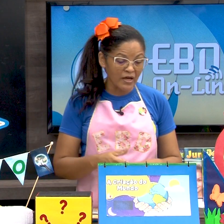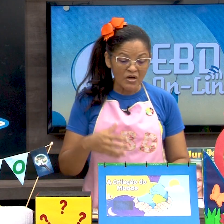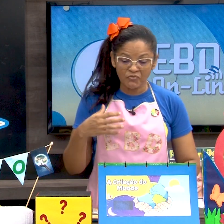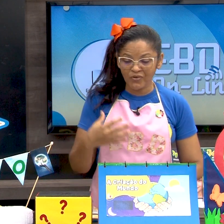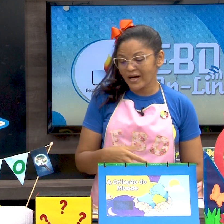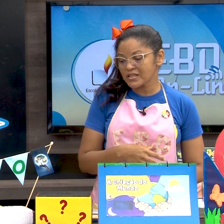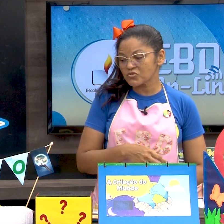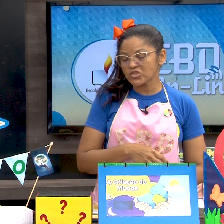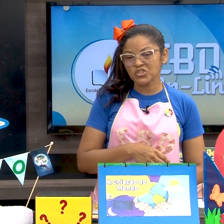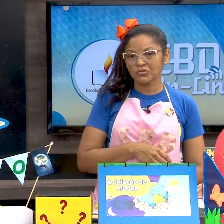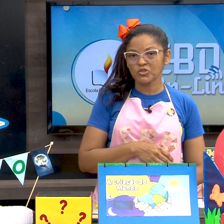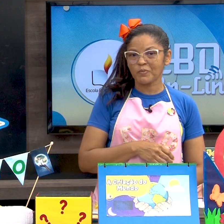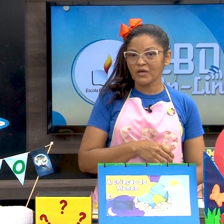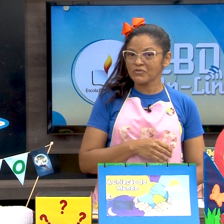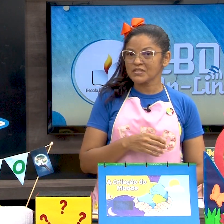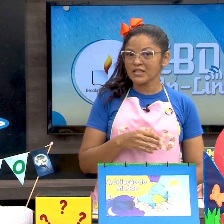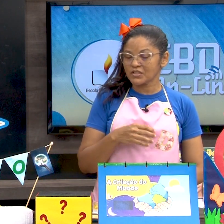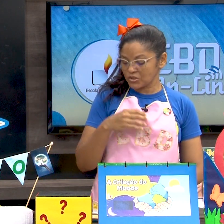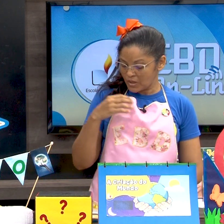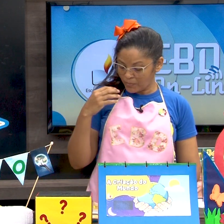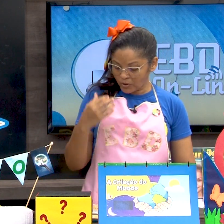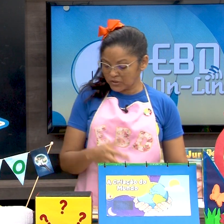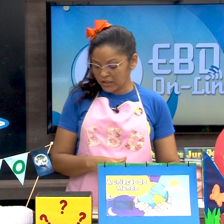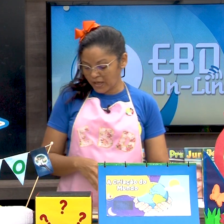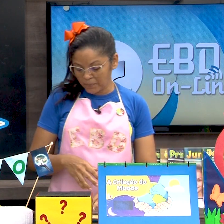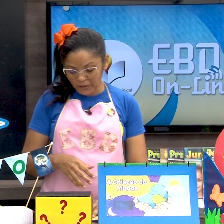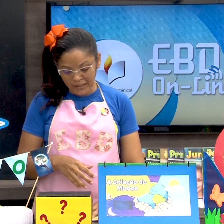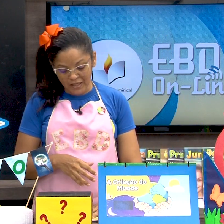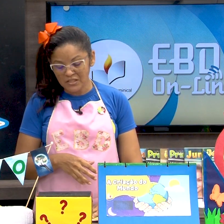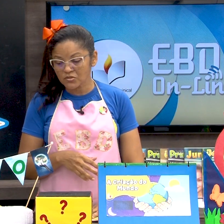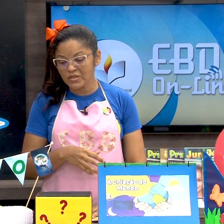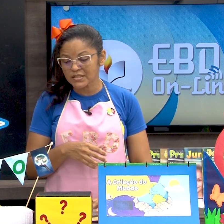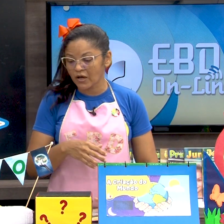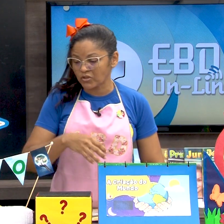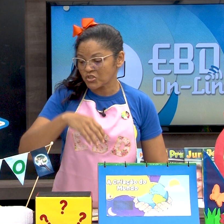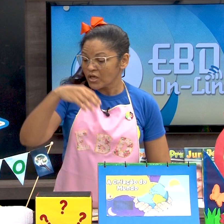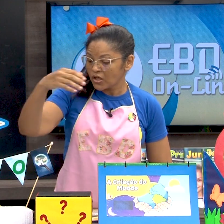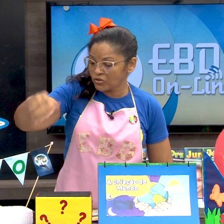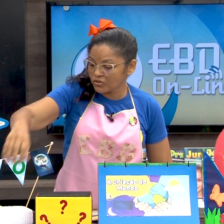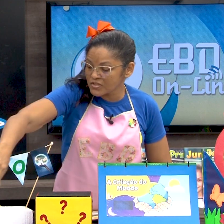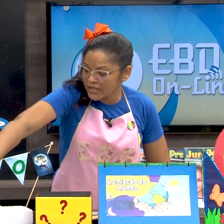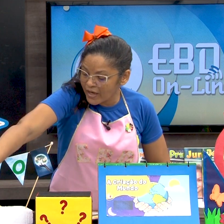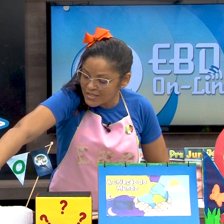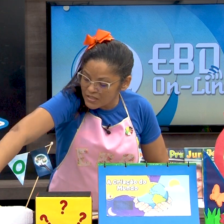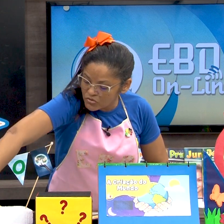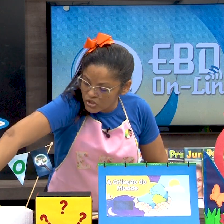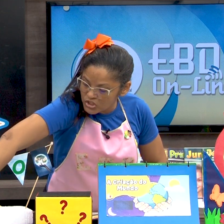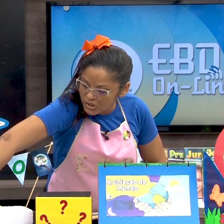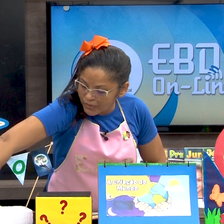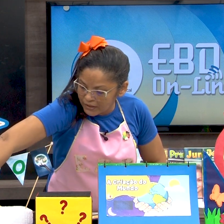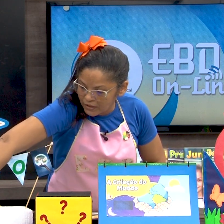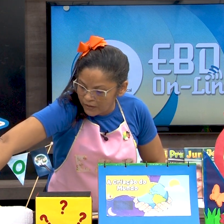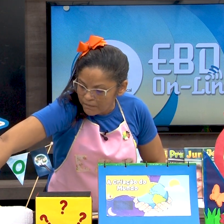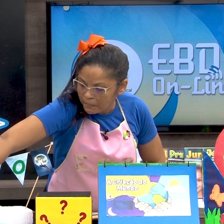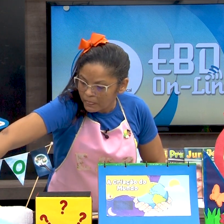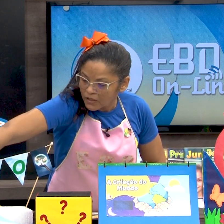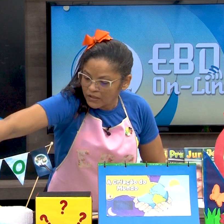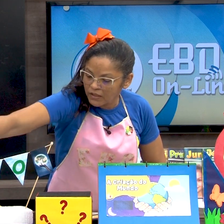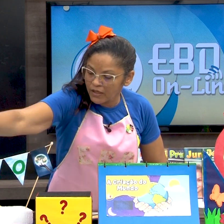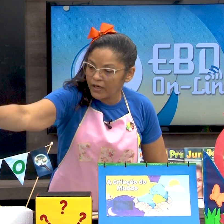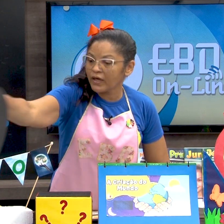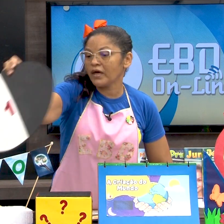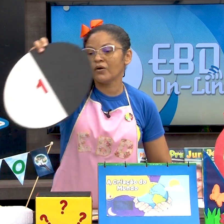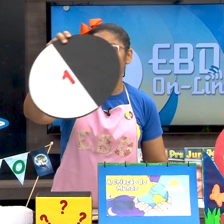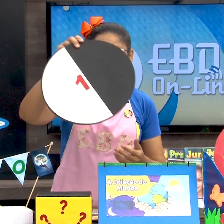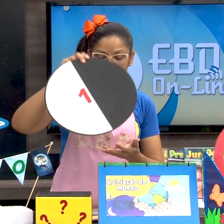aula várias sugestões para vocês poderem replicar nas suas aulas eu trouxe essa sugestão aqui